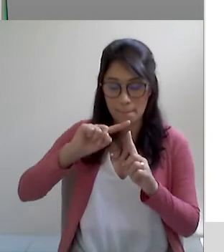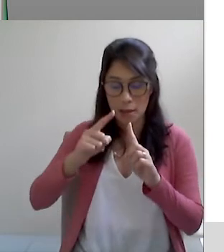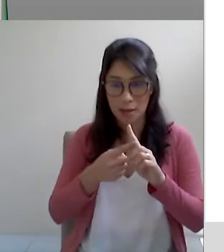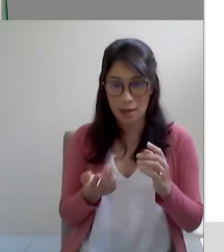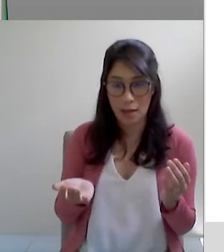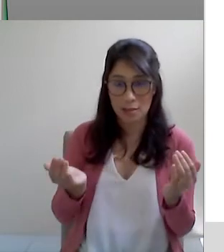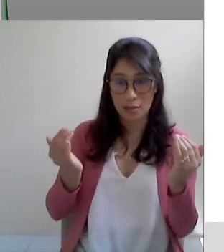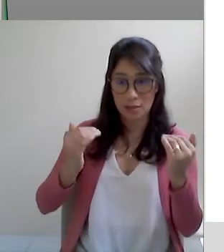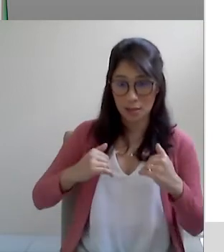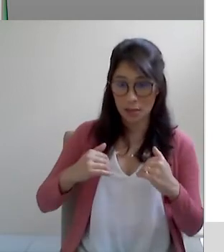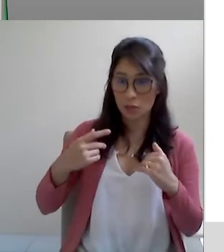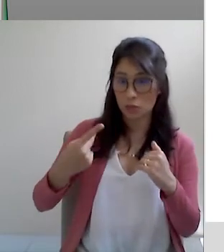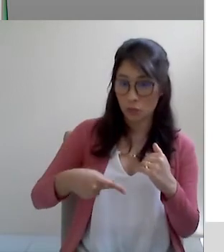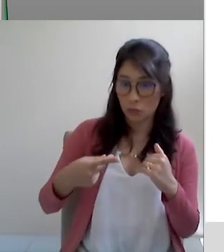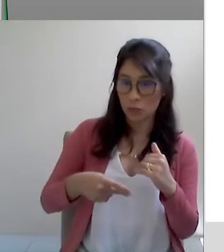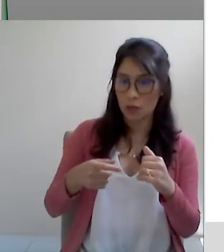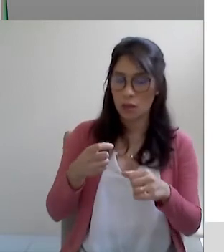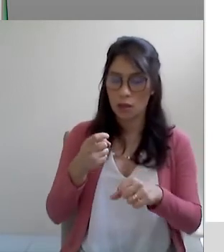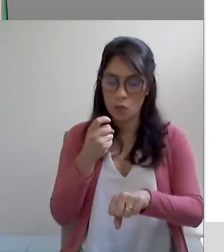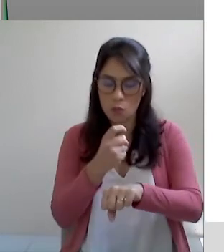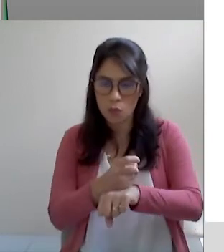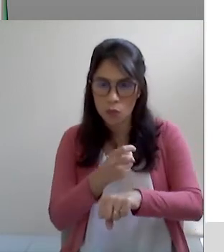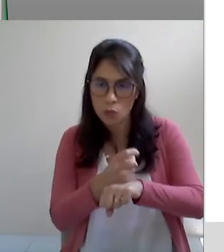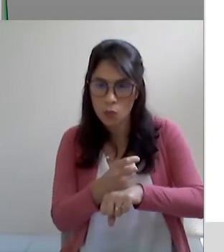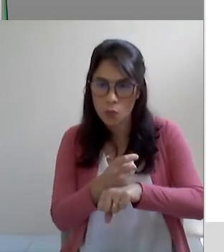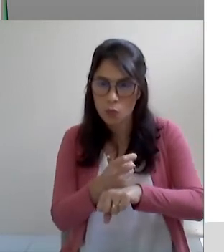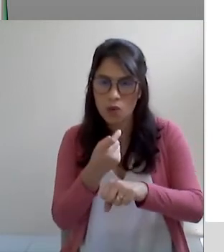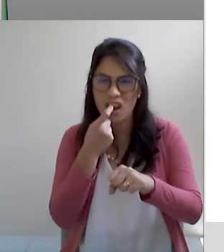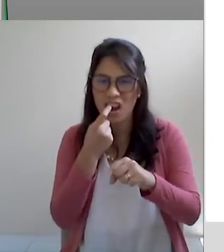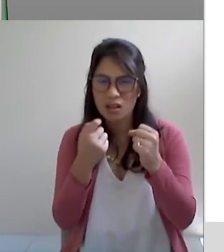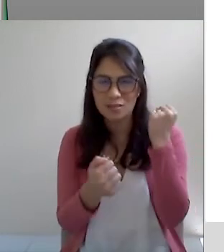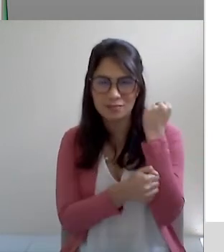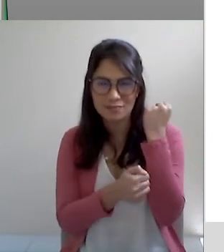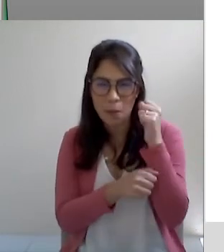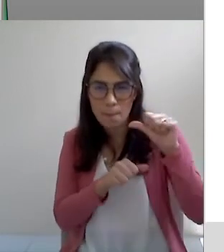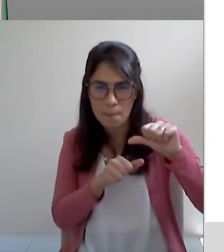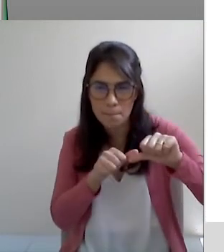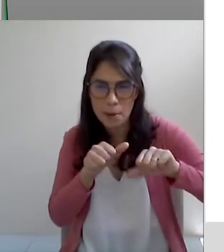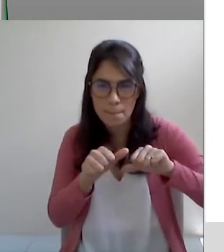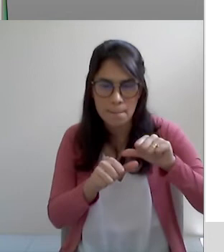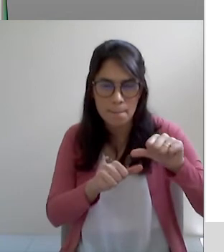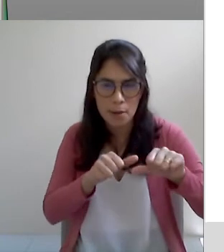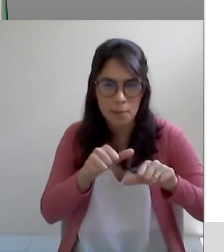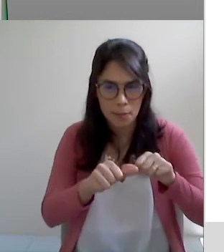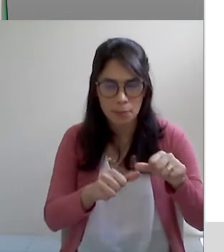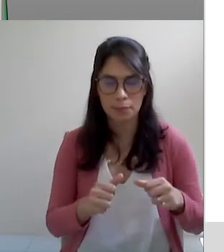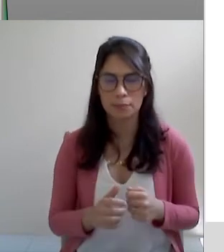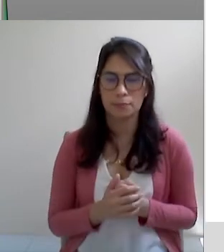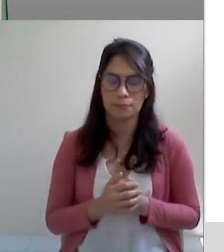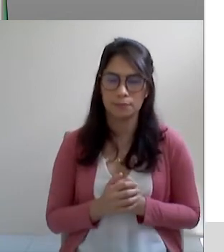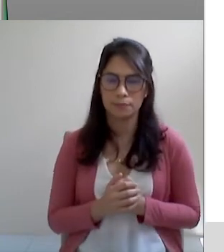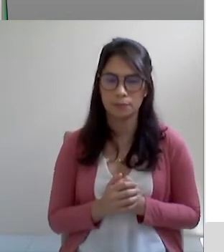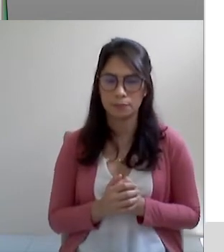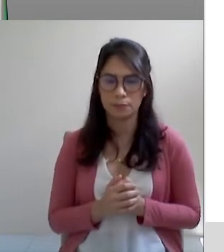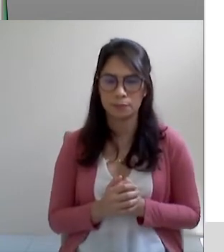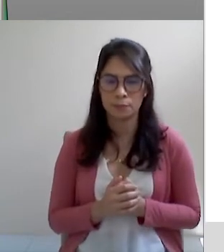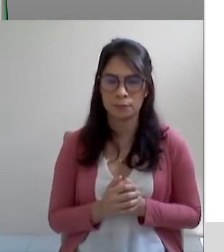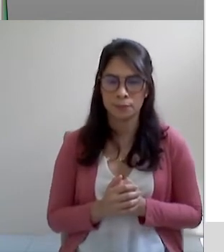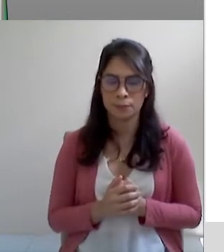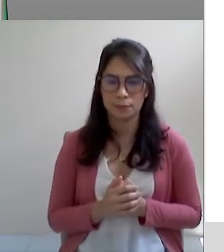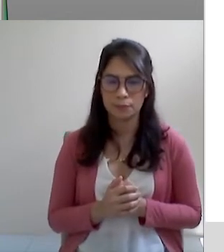falange. Observe que o molde cartilaginoso passa a ser modificado pelo processo de